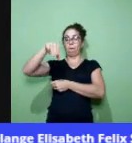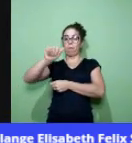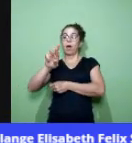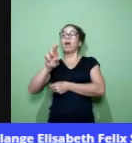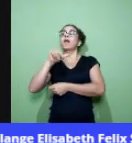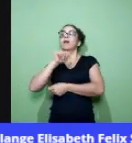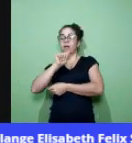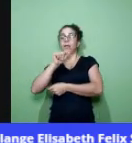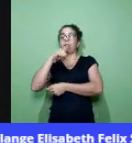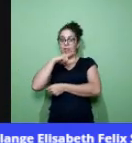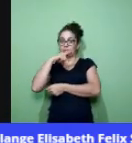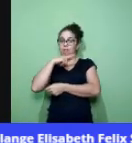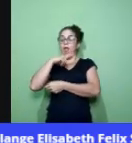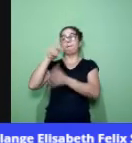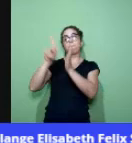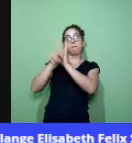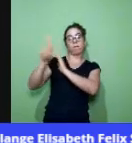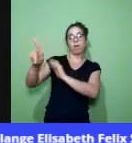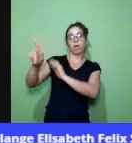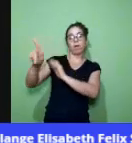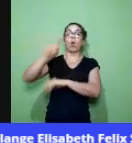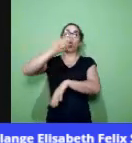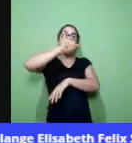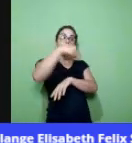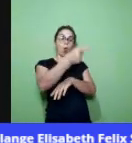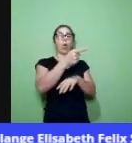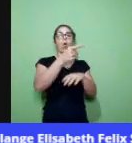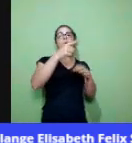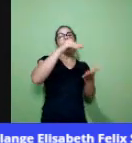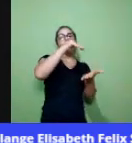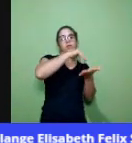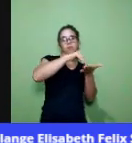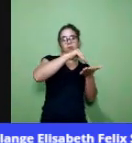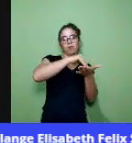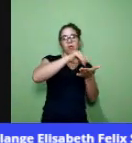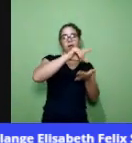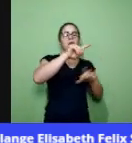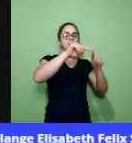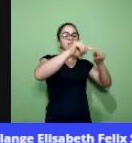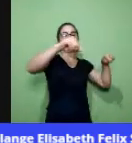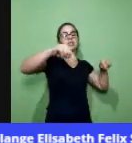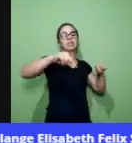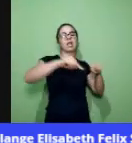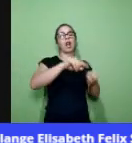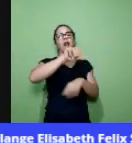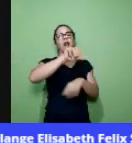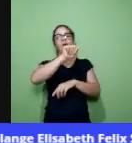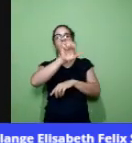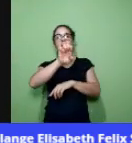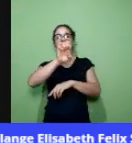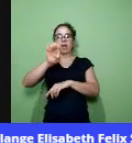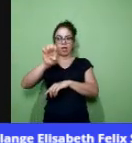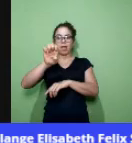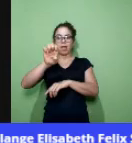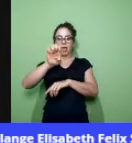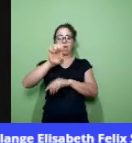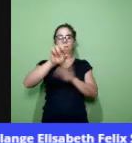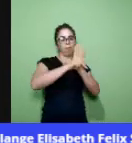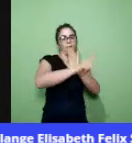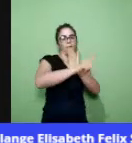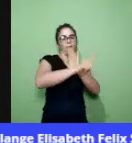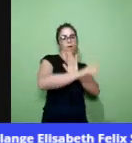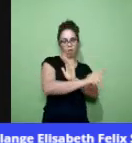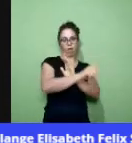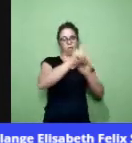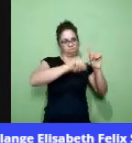né, pertence a ela. E esses outros recursos é da rede municipal de ensino, que as salas de recursos, né, a gente tem